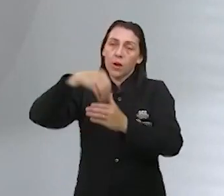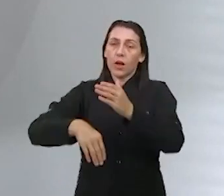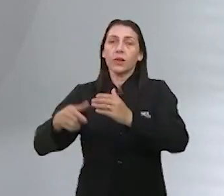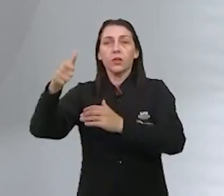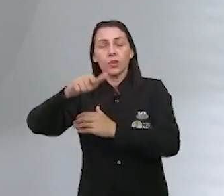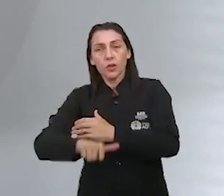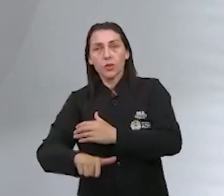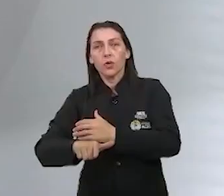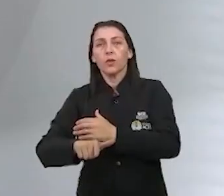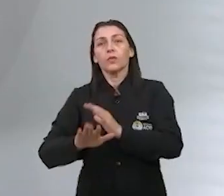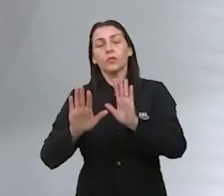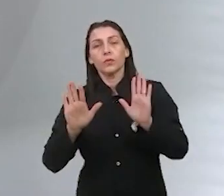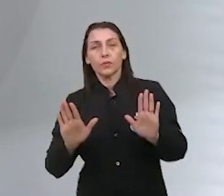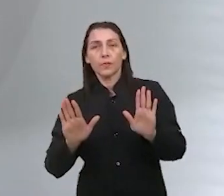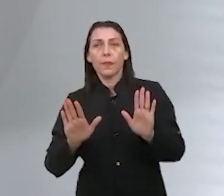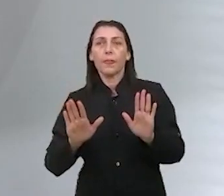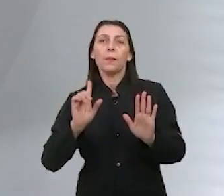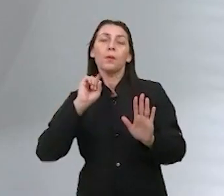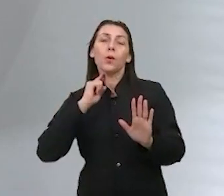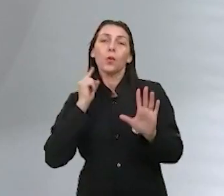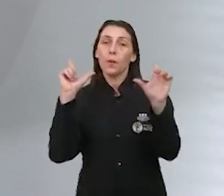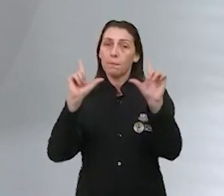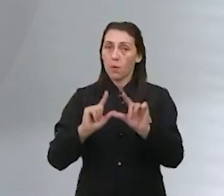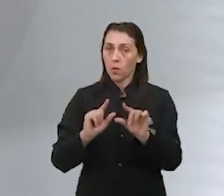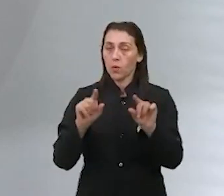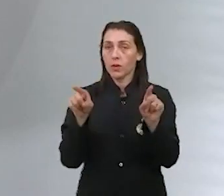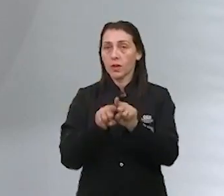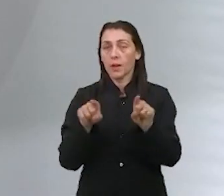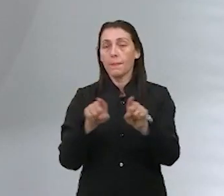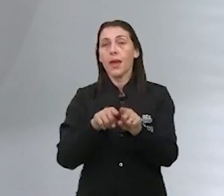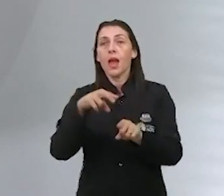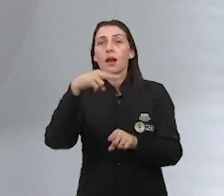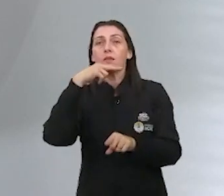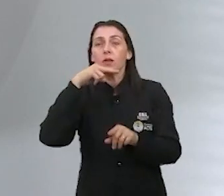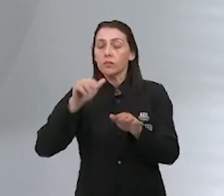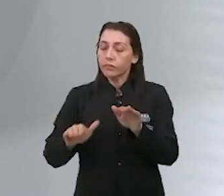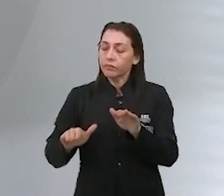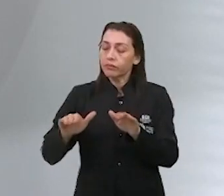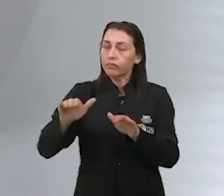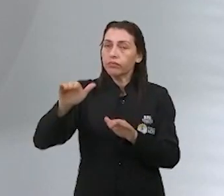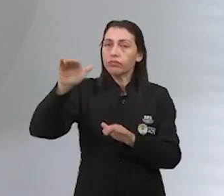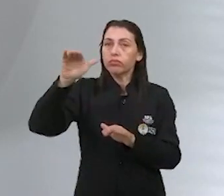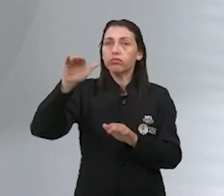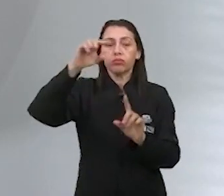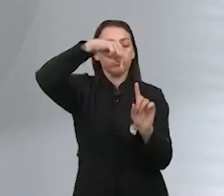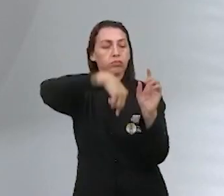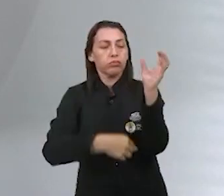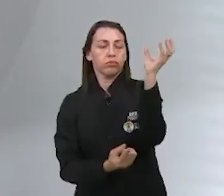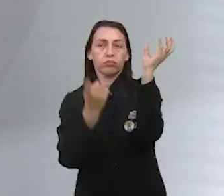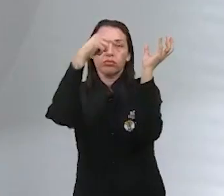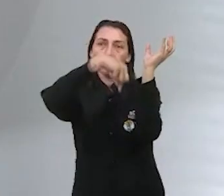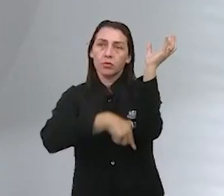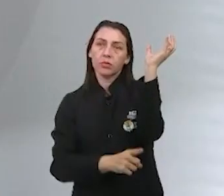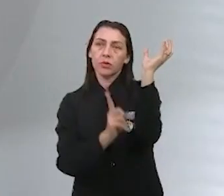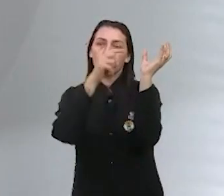produz etanol, enfim, polui menos. E a cana, quando está crescendo na fotossíntese, que ela está captando